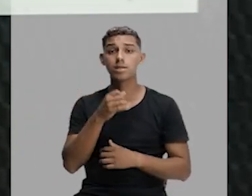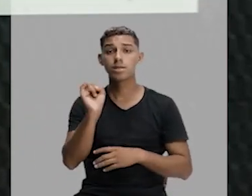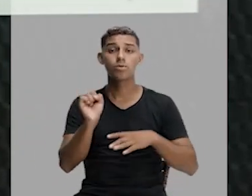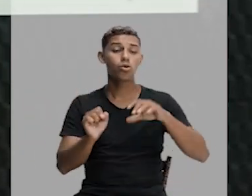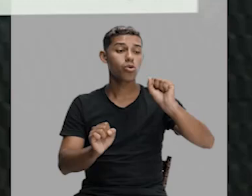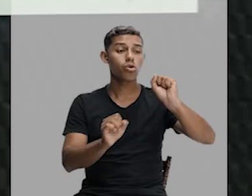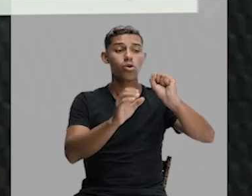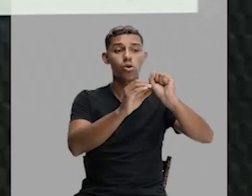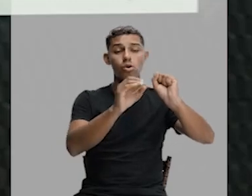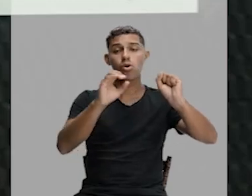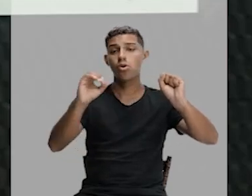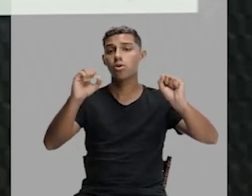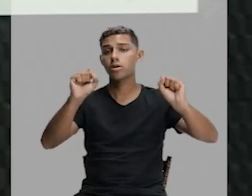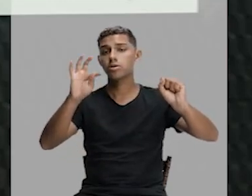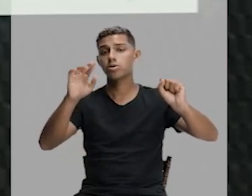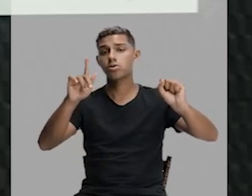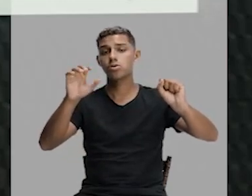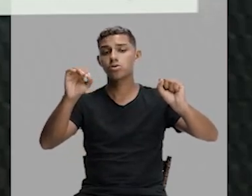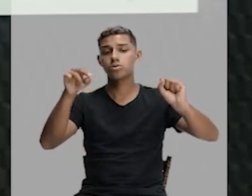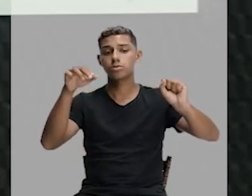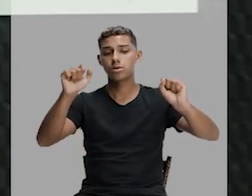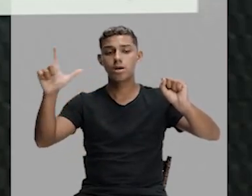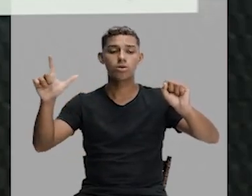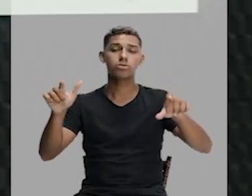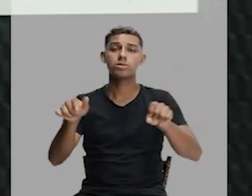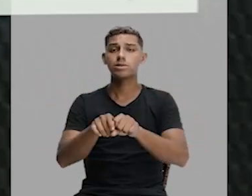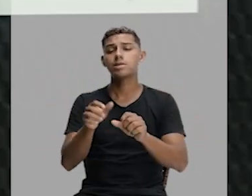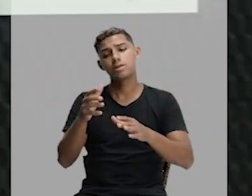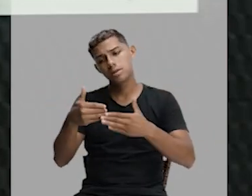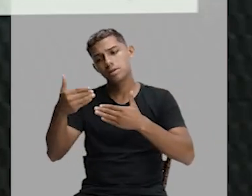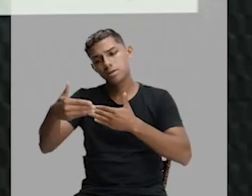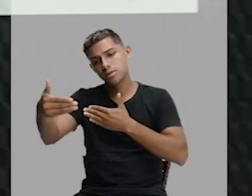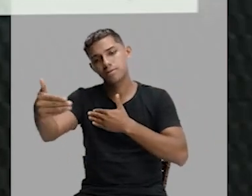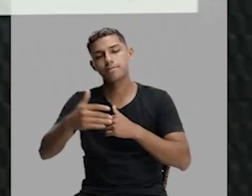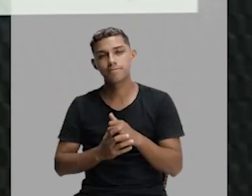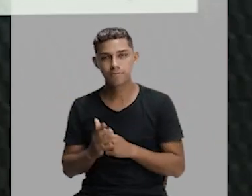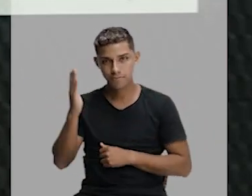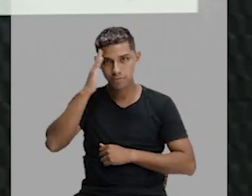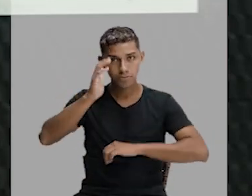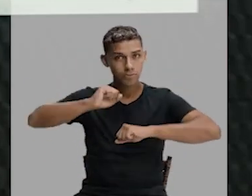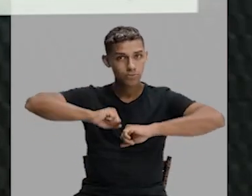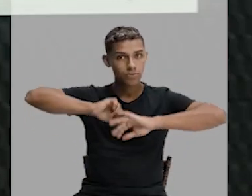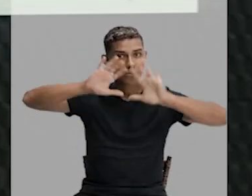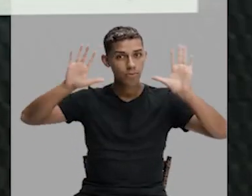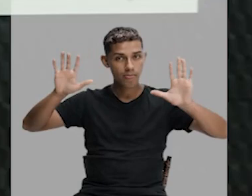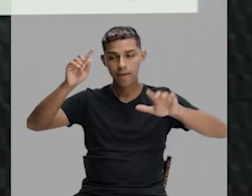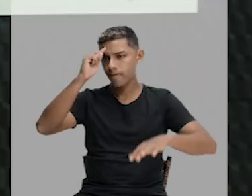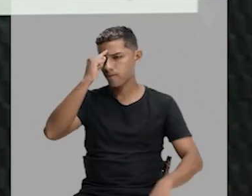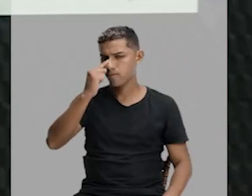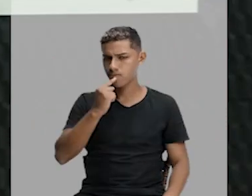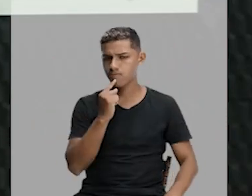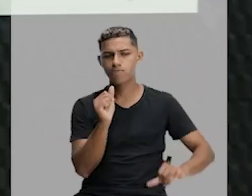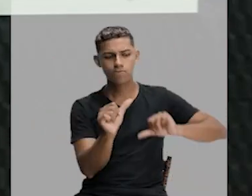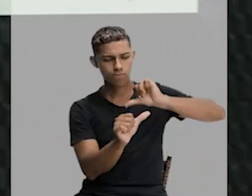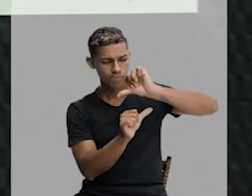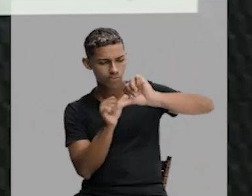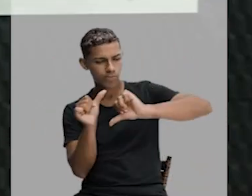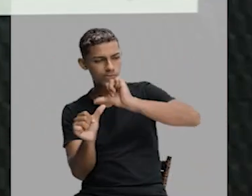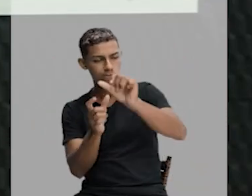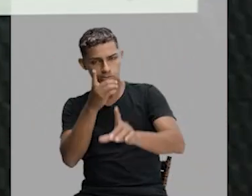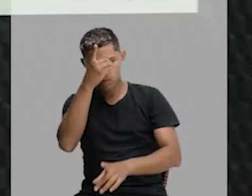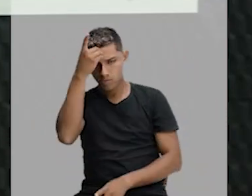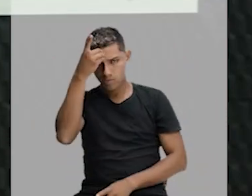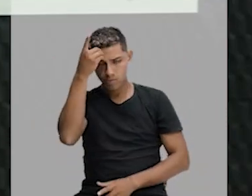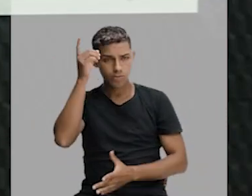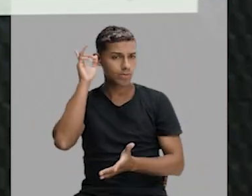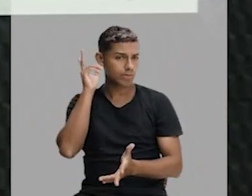octógono, é um prisma octogonal, e assim sucessivamente, tá? Aí a figura vai mudando. Agora, a ideia é sempre a